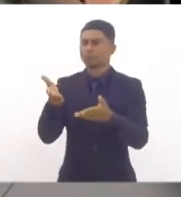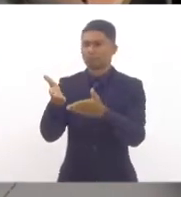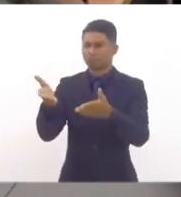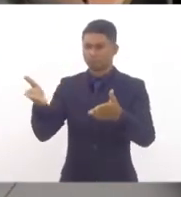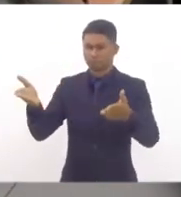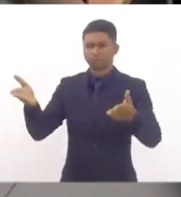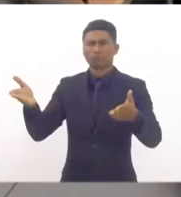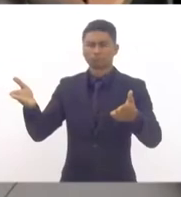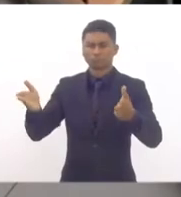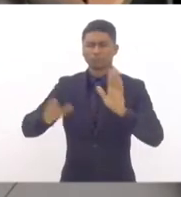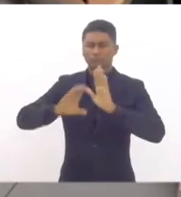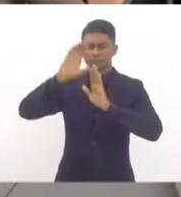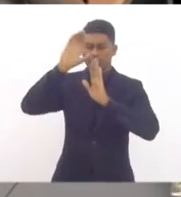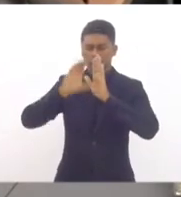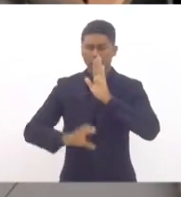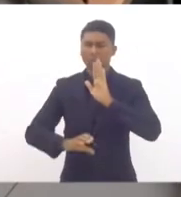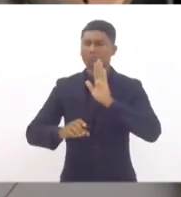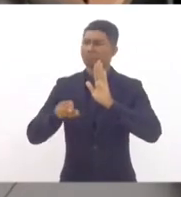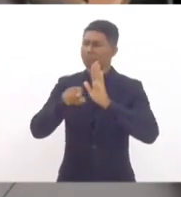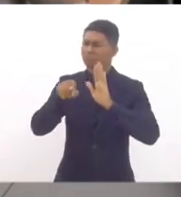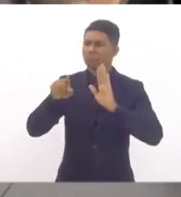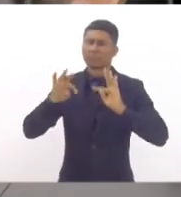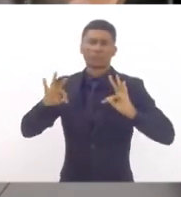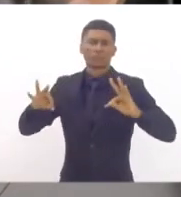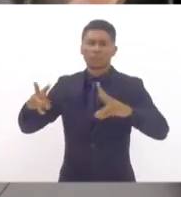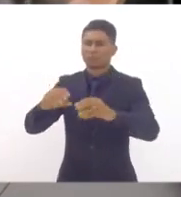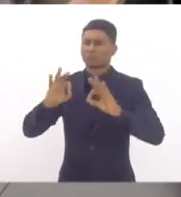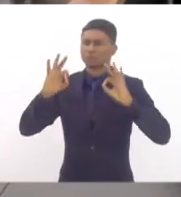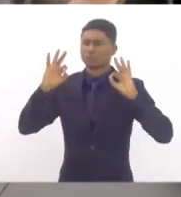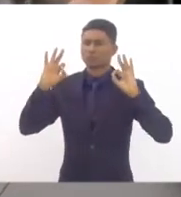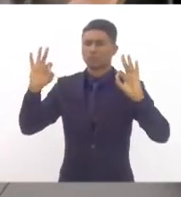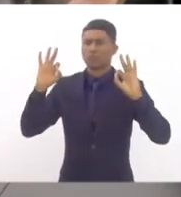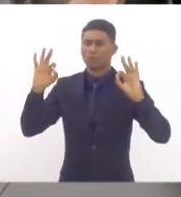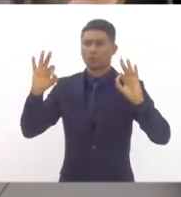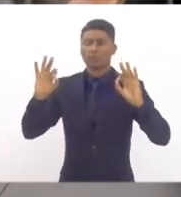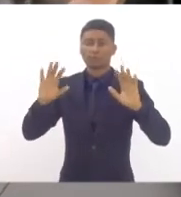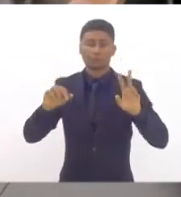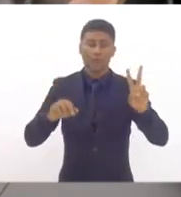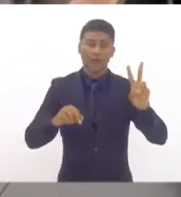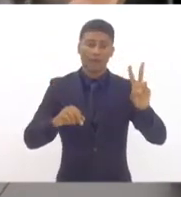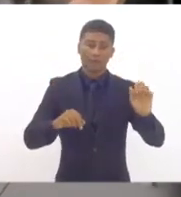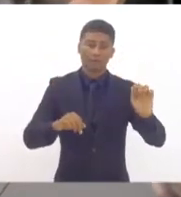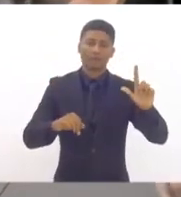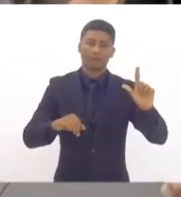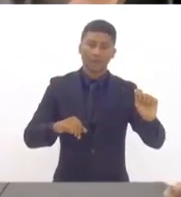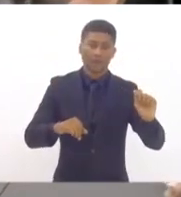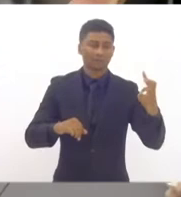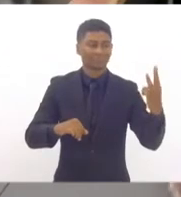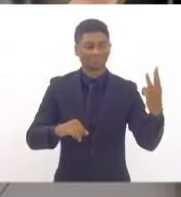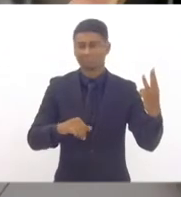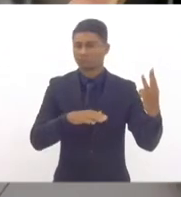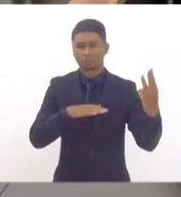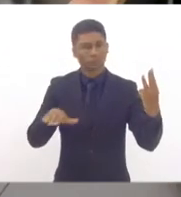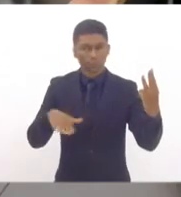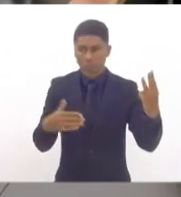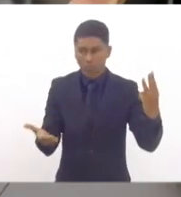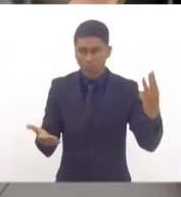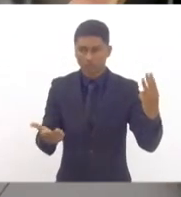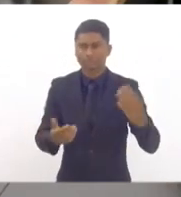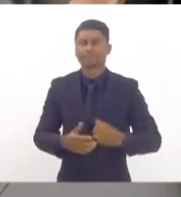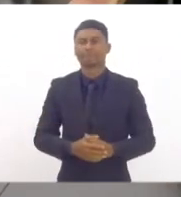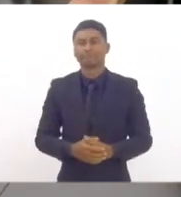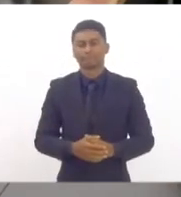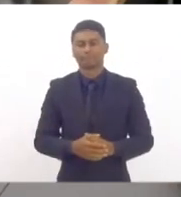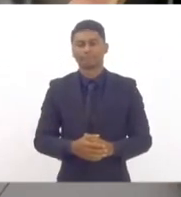ótimos currículos, para apenas três vagas, né? E